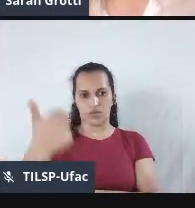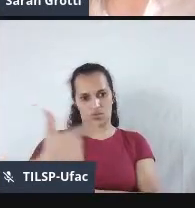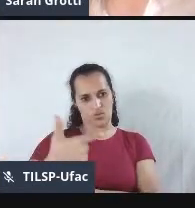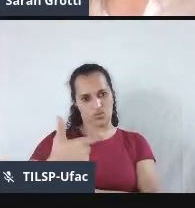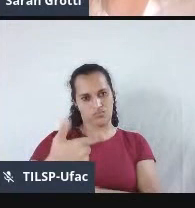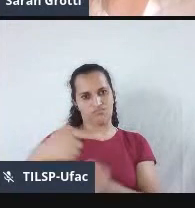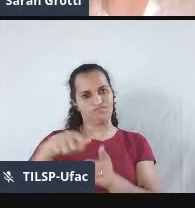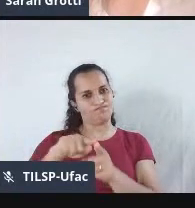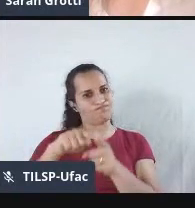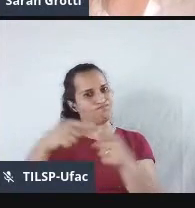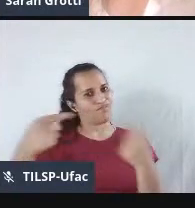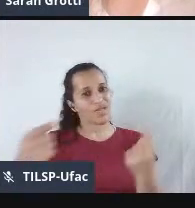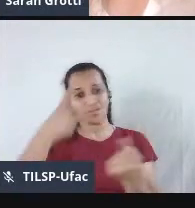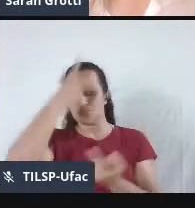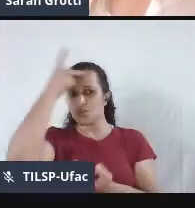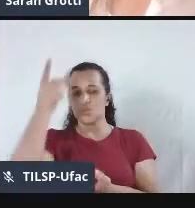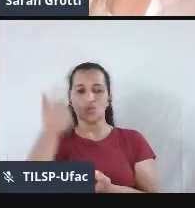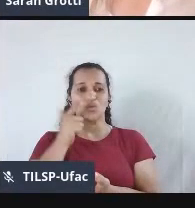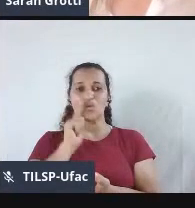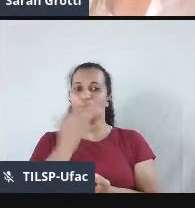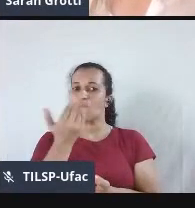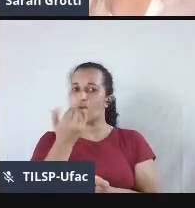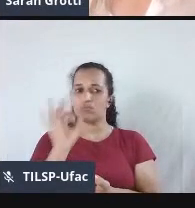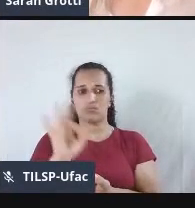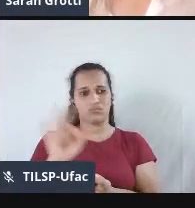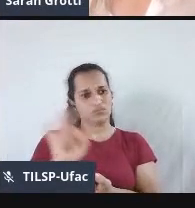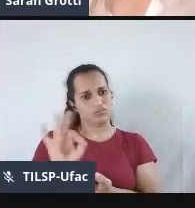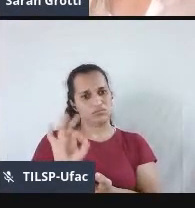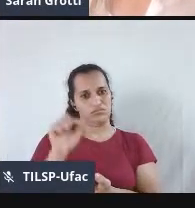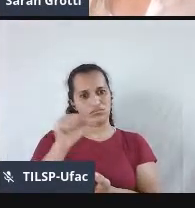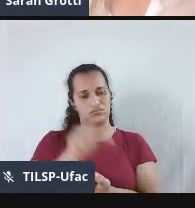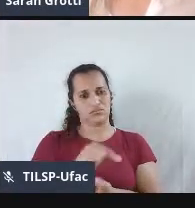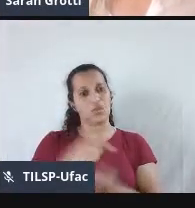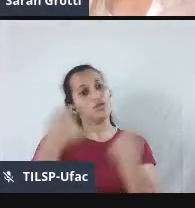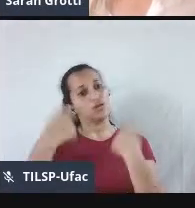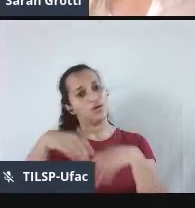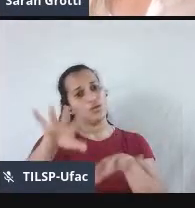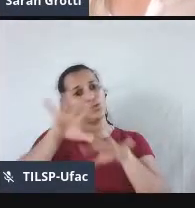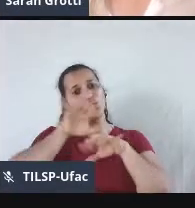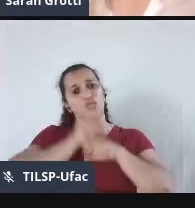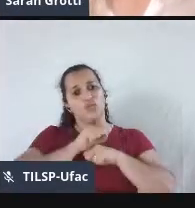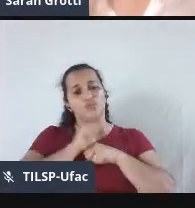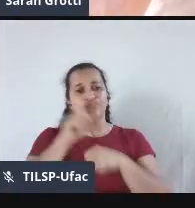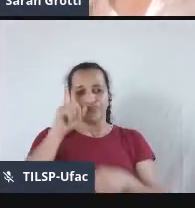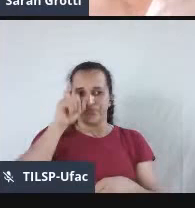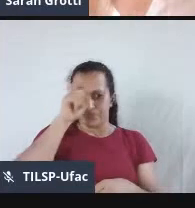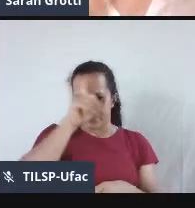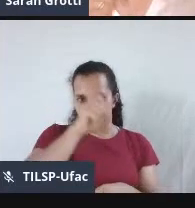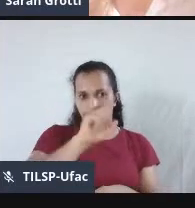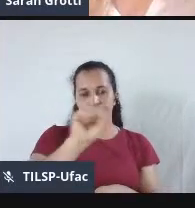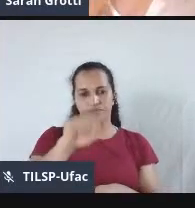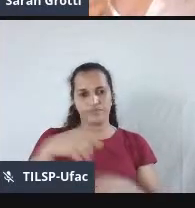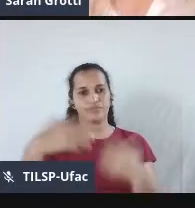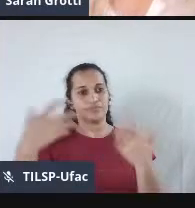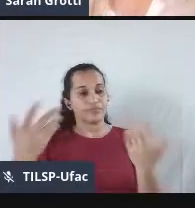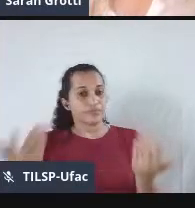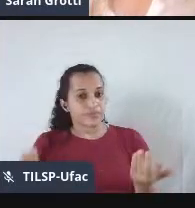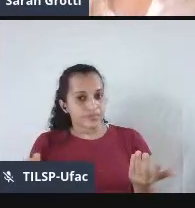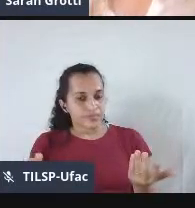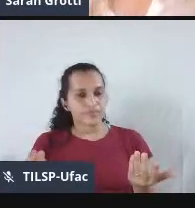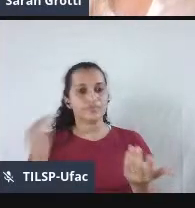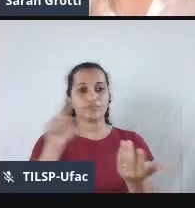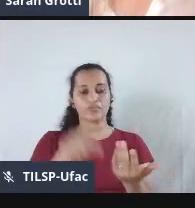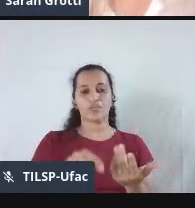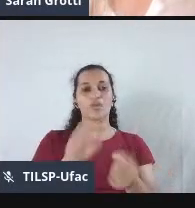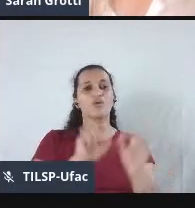inativa para os seres humanos e às vezes podem atrapalhar na absorção da própria B12, pois os análogos que são encontrados